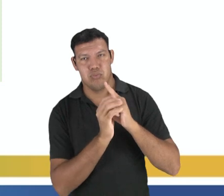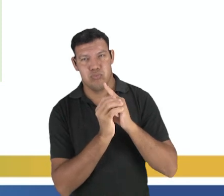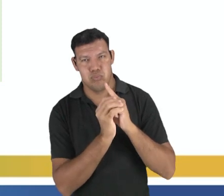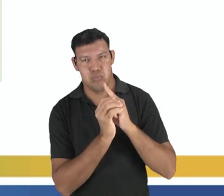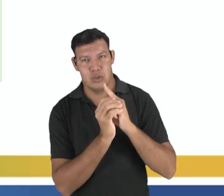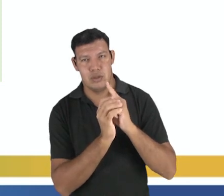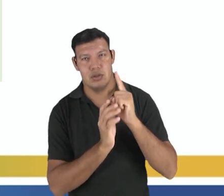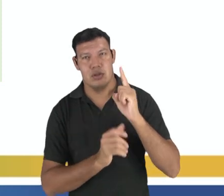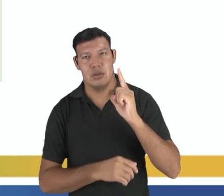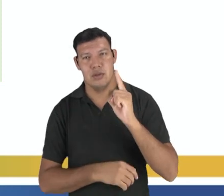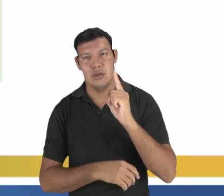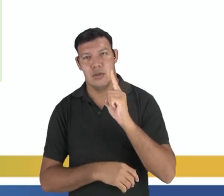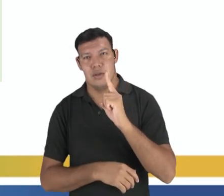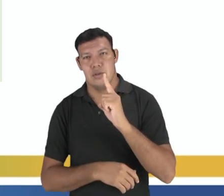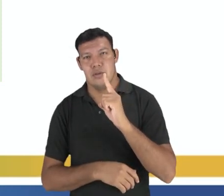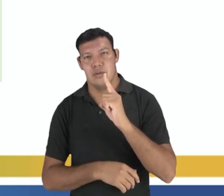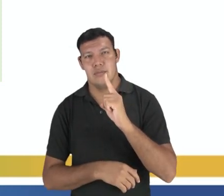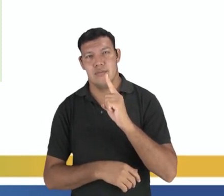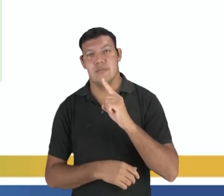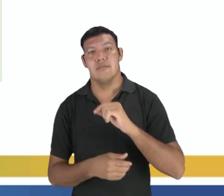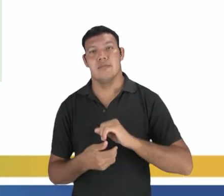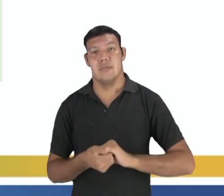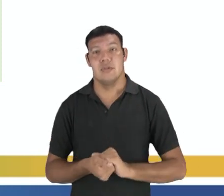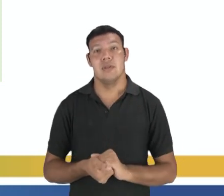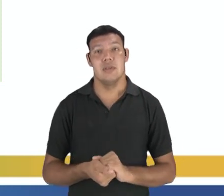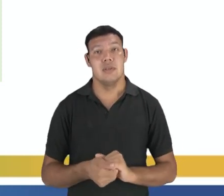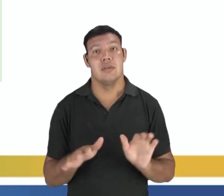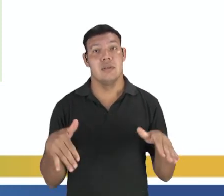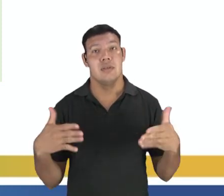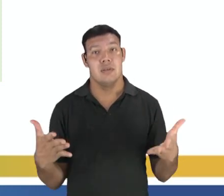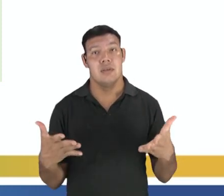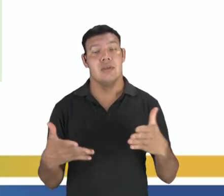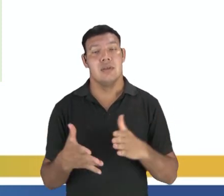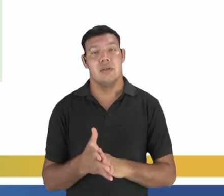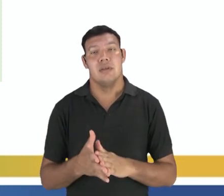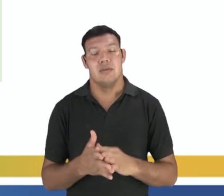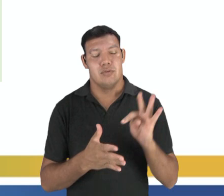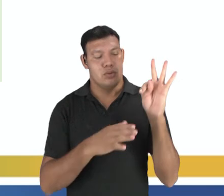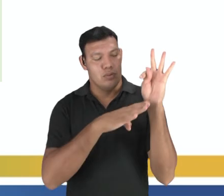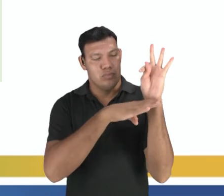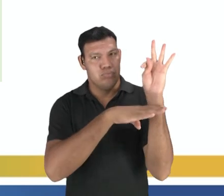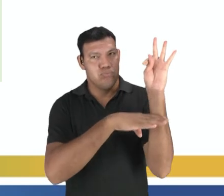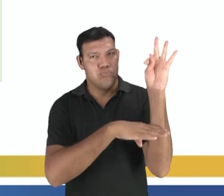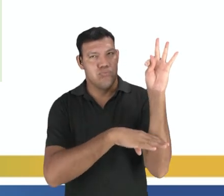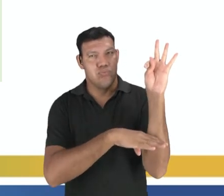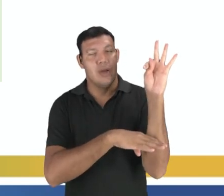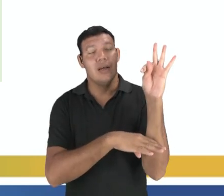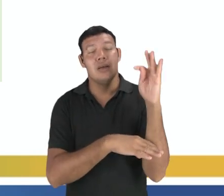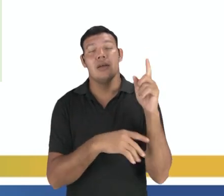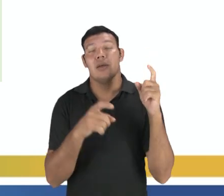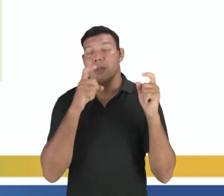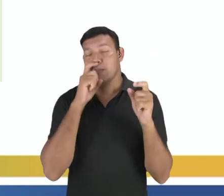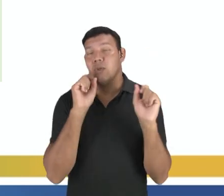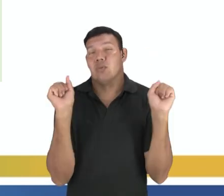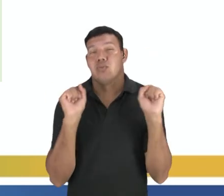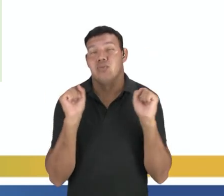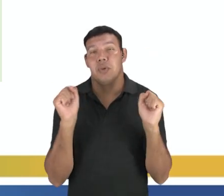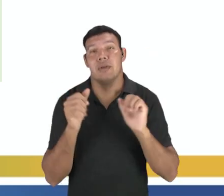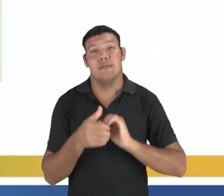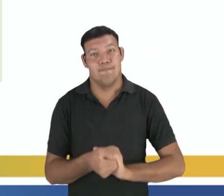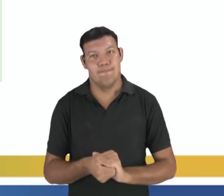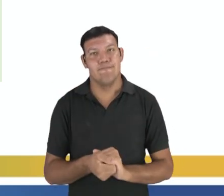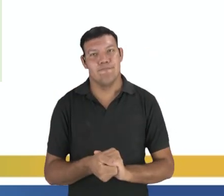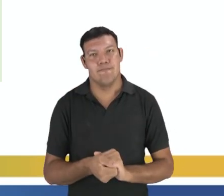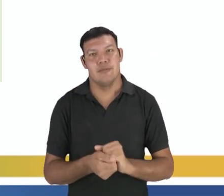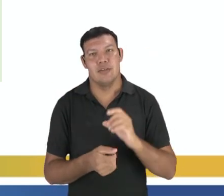localizado próximo ao abdômen quando as temperaturas estão muito baixas, ou seja, os dias mais frios. E já nos